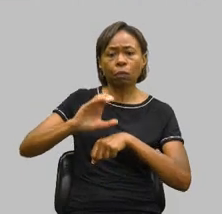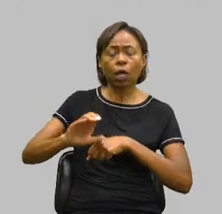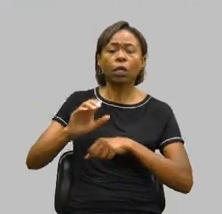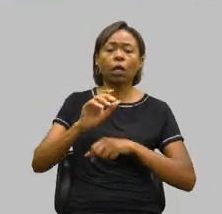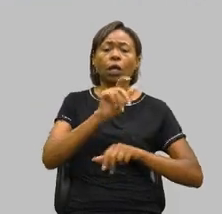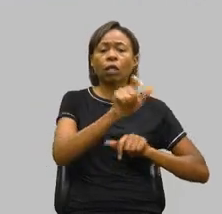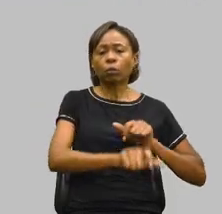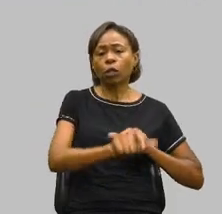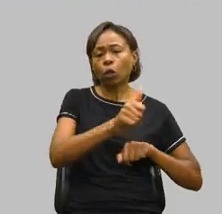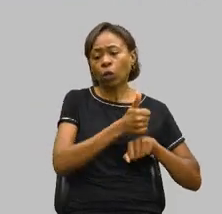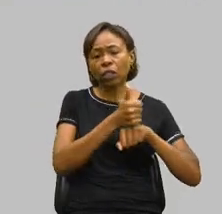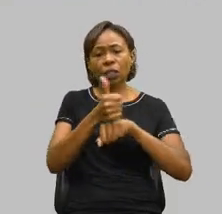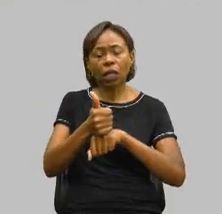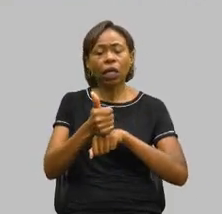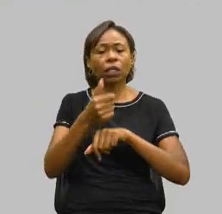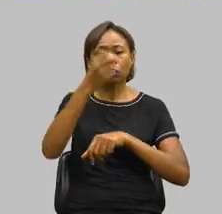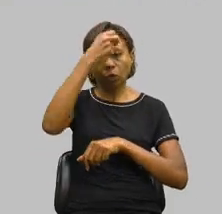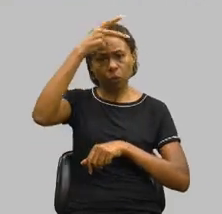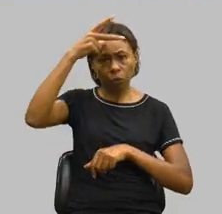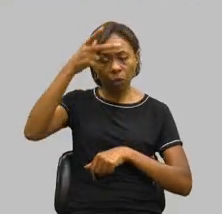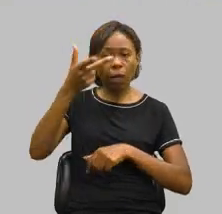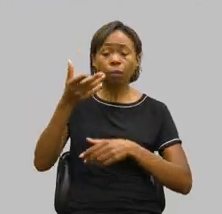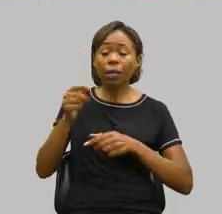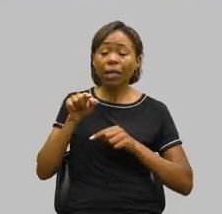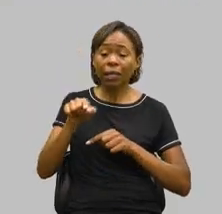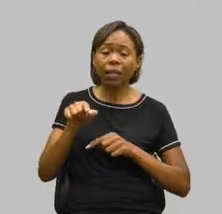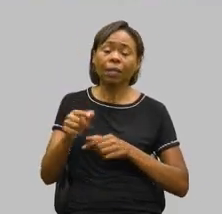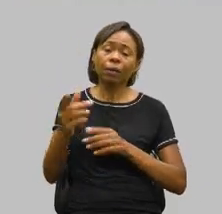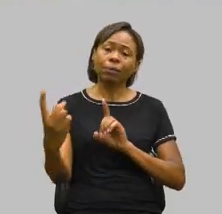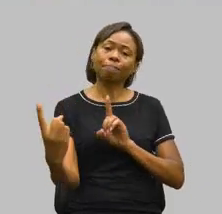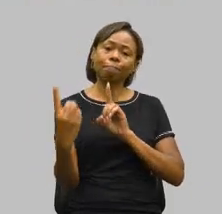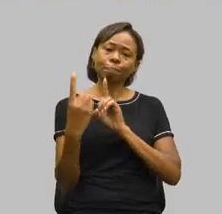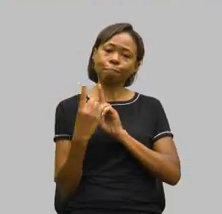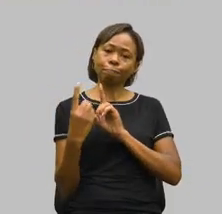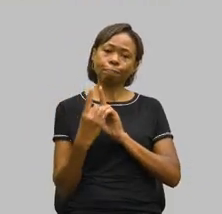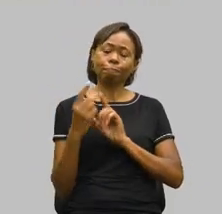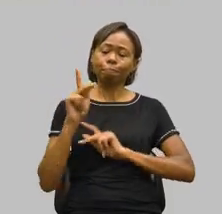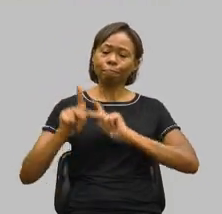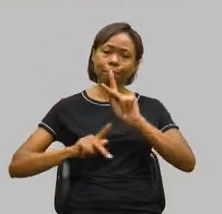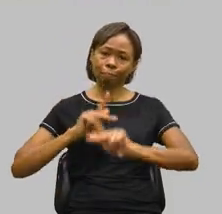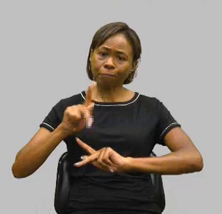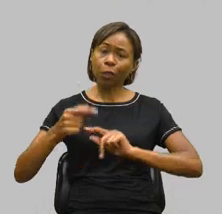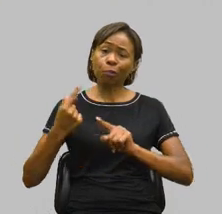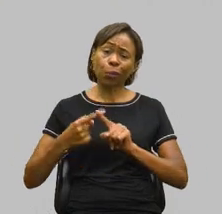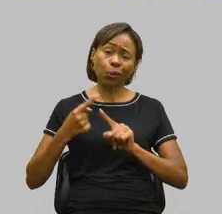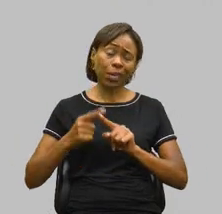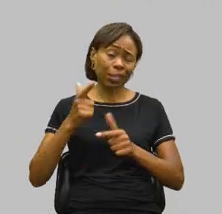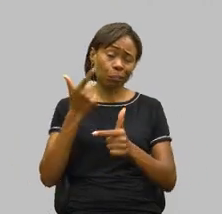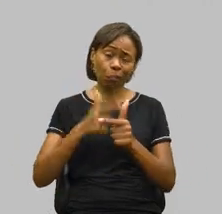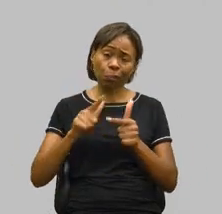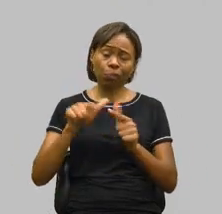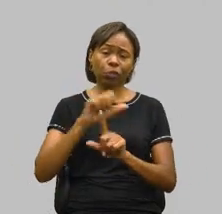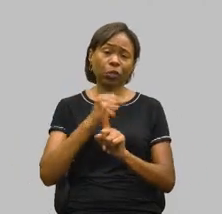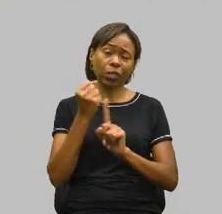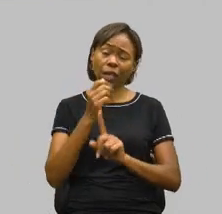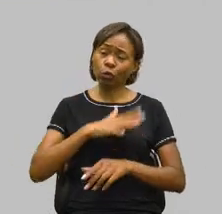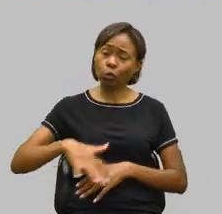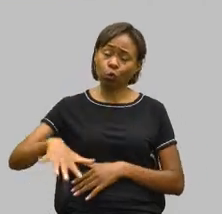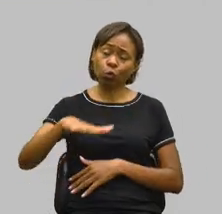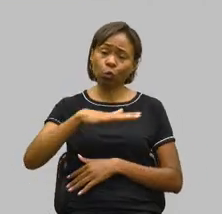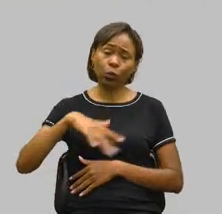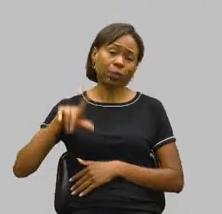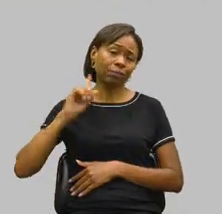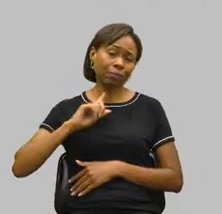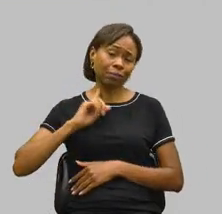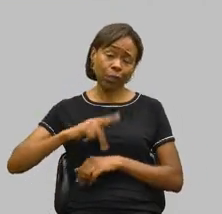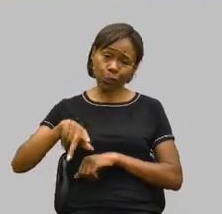Servidores Municipais para que possam colher essa situação que está virando um problema social por toda Minas Gerais por todo o nosso país